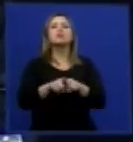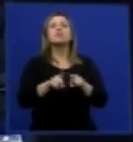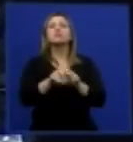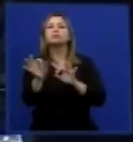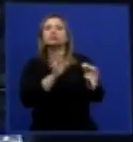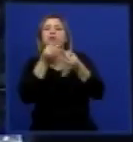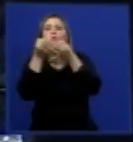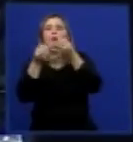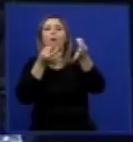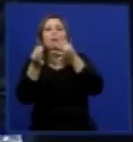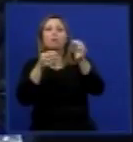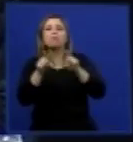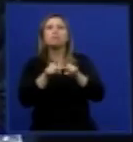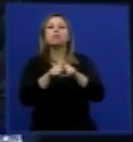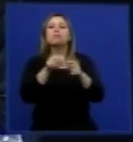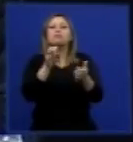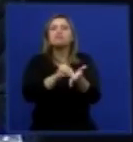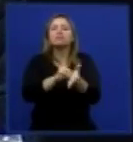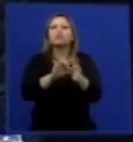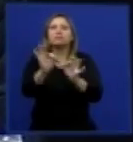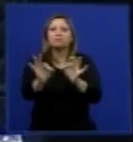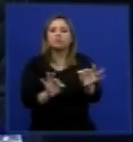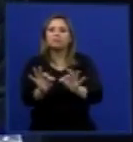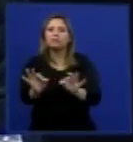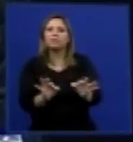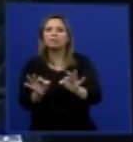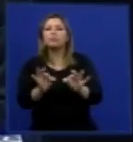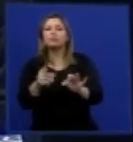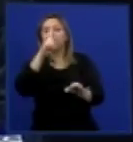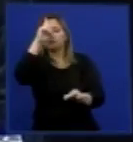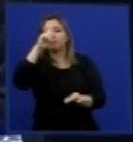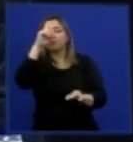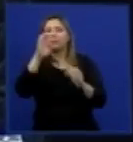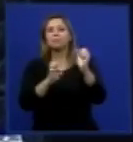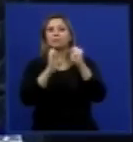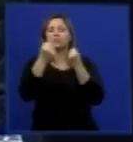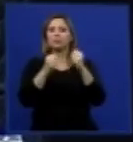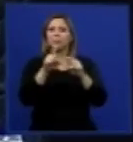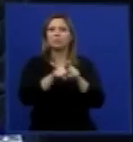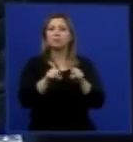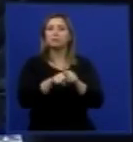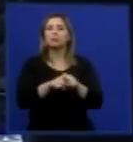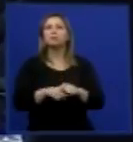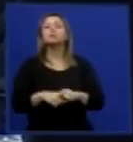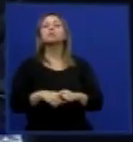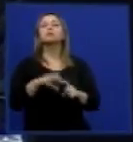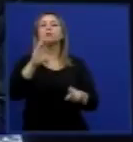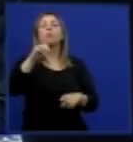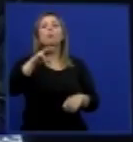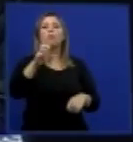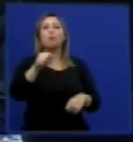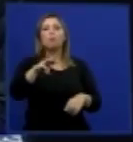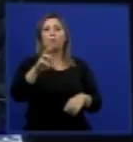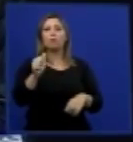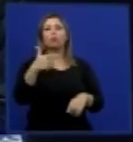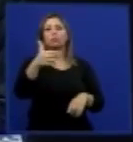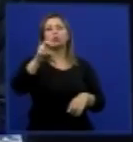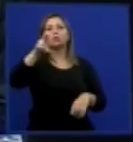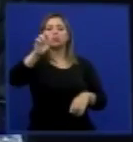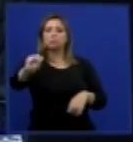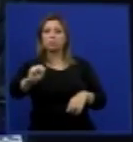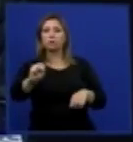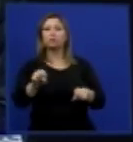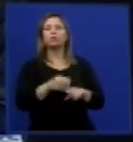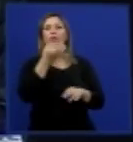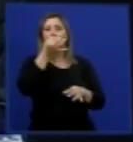eventual ausência de implementação da condição por parte da autora conforme ada na resolução CONAMA 2558 com a redação que